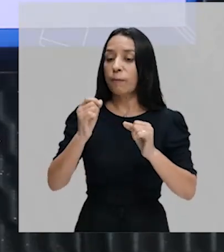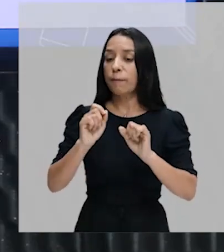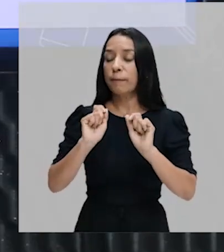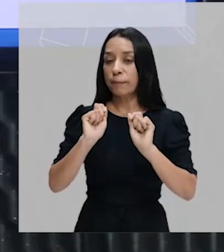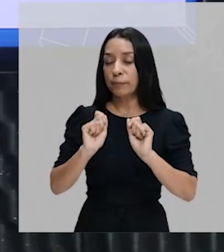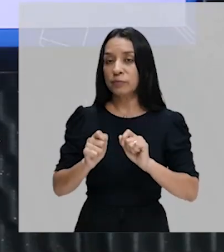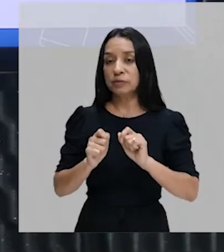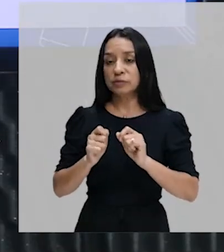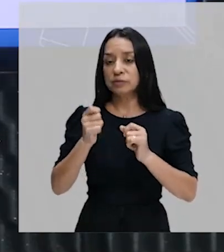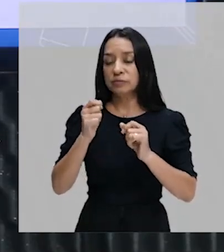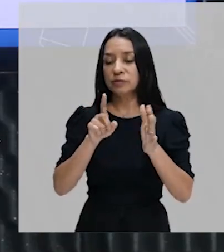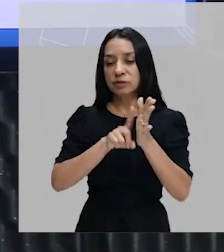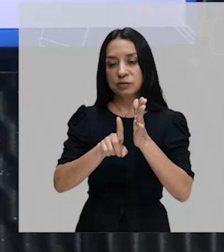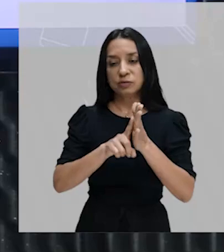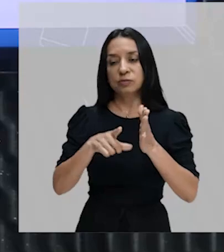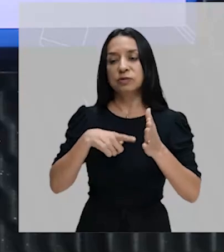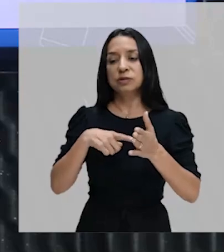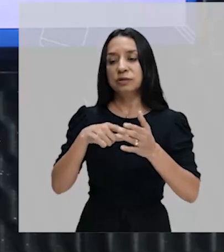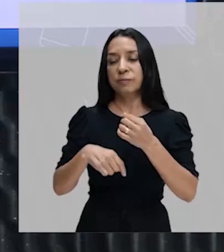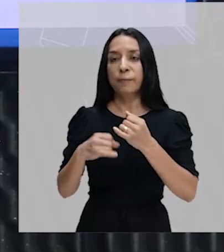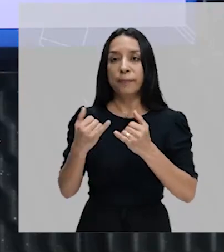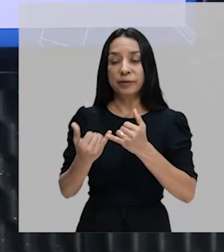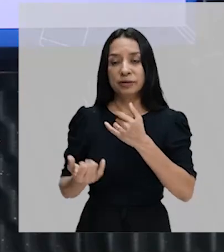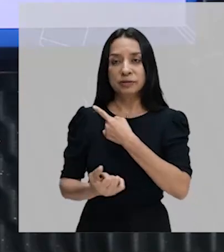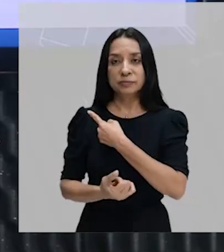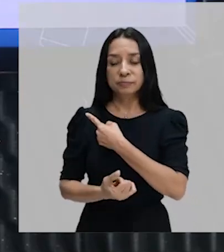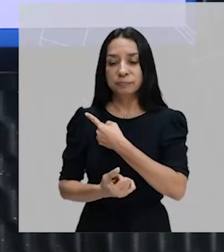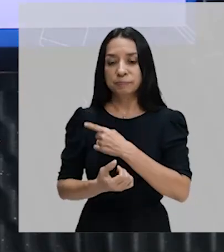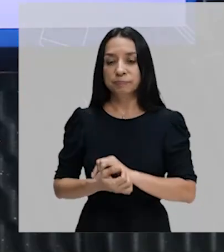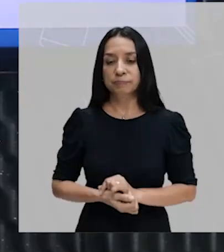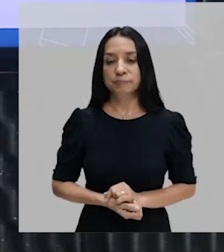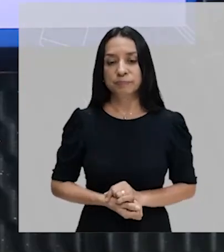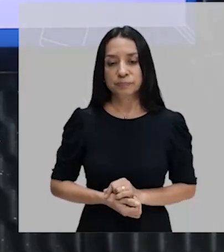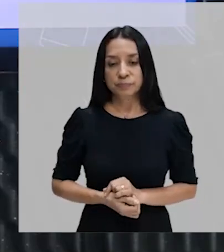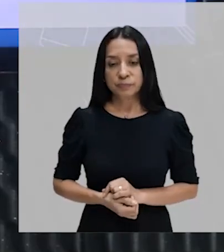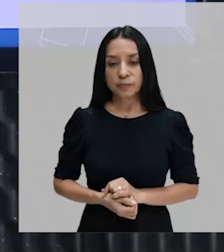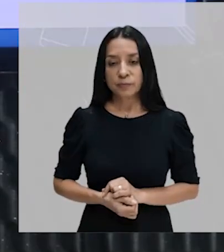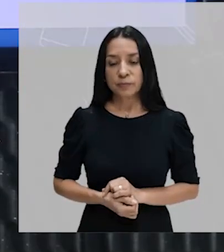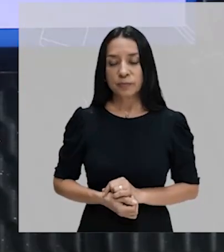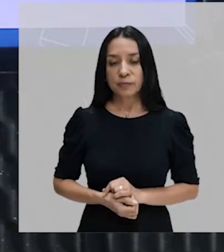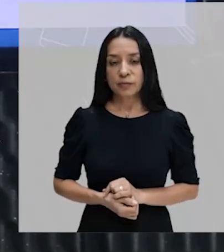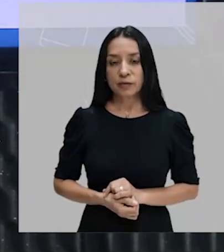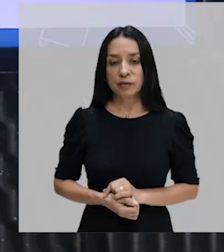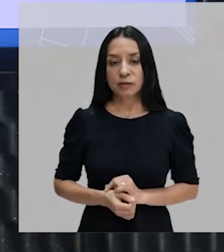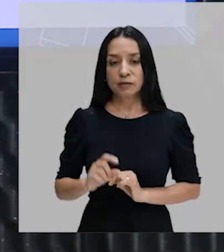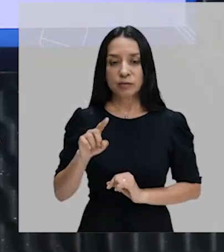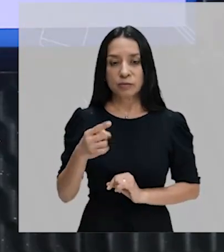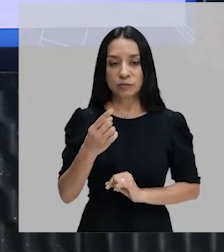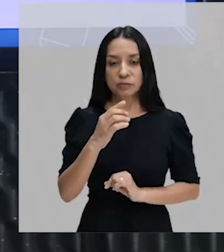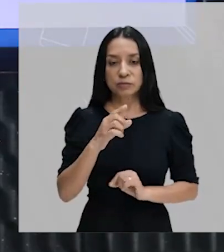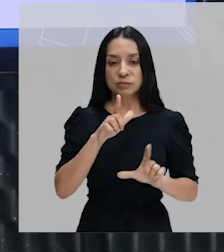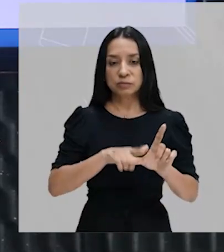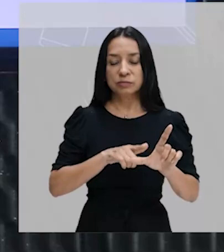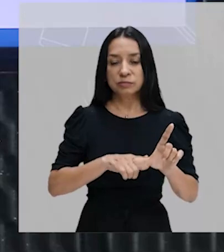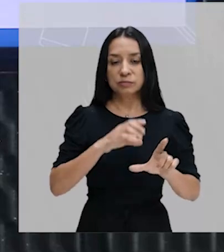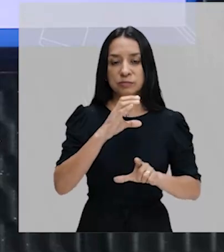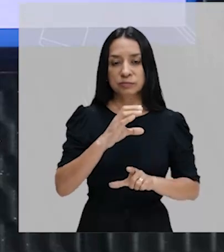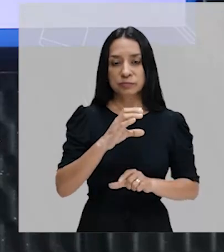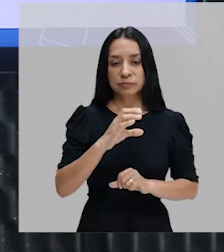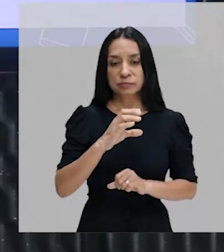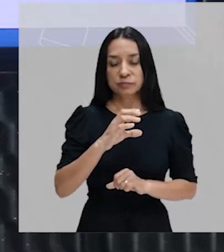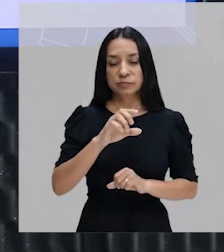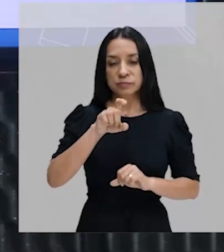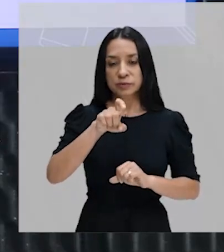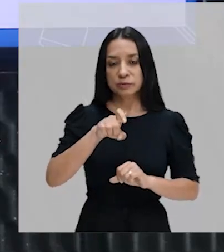esse estilo parecido, tá? Então, A falso, B verdadeiro, ok. E as próximas? Na letra C, ele disse que x